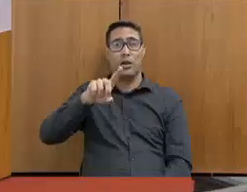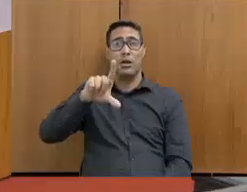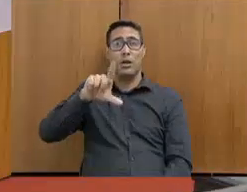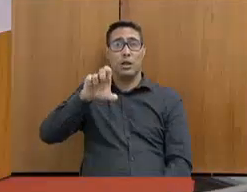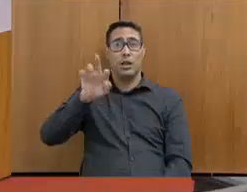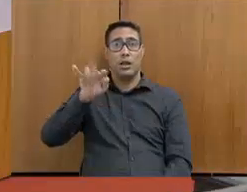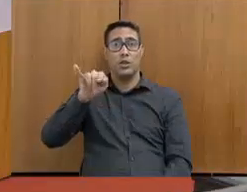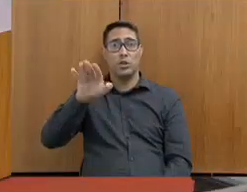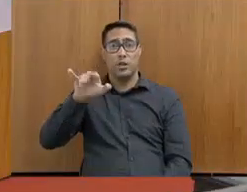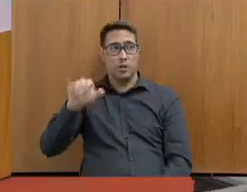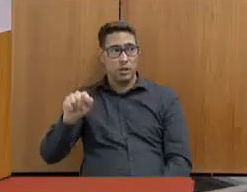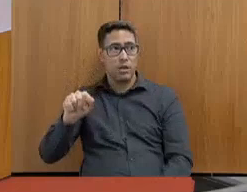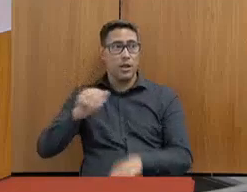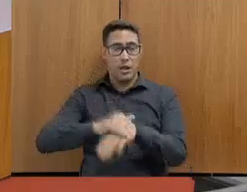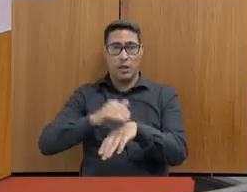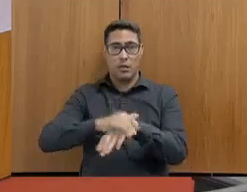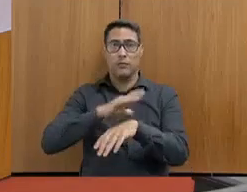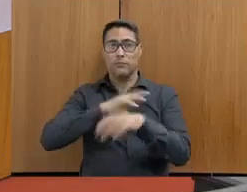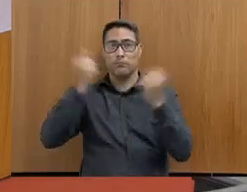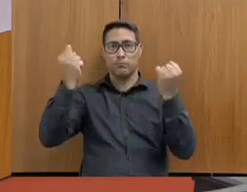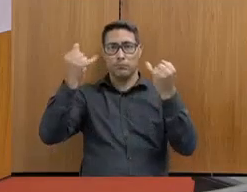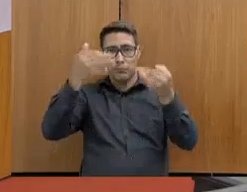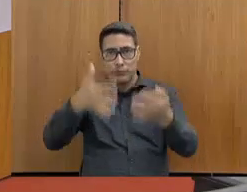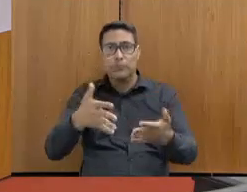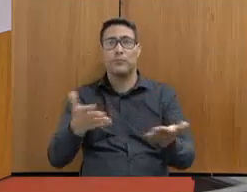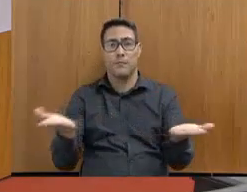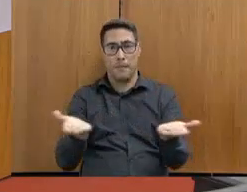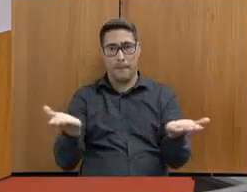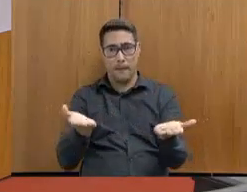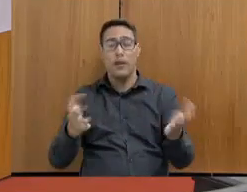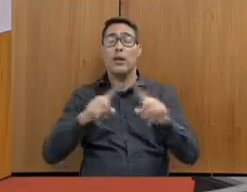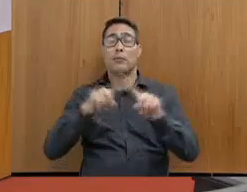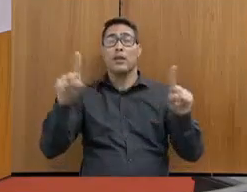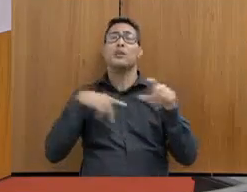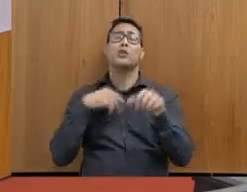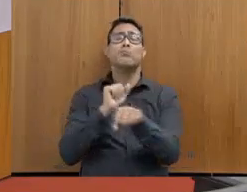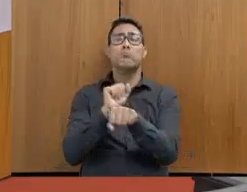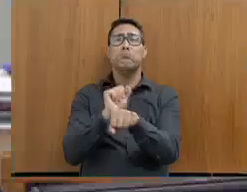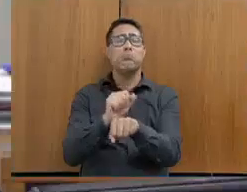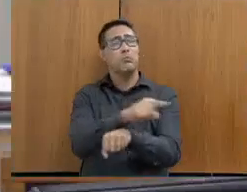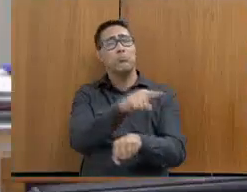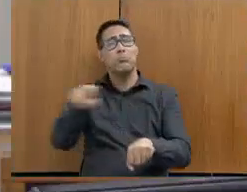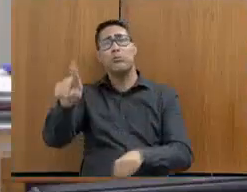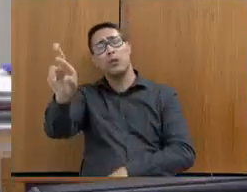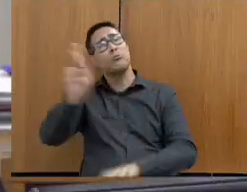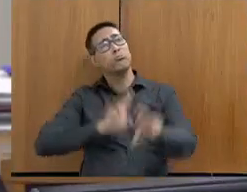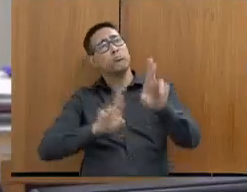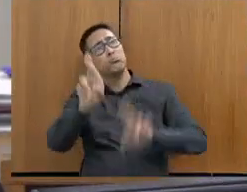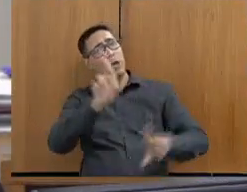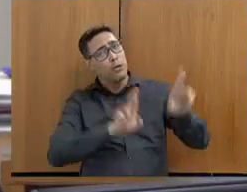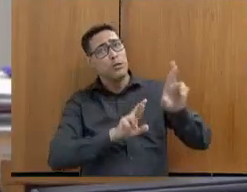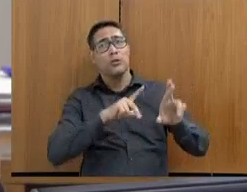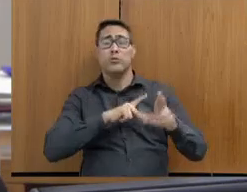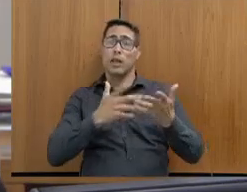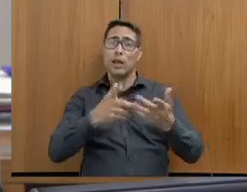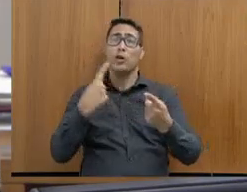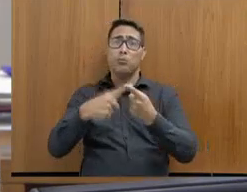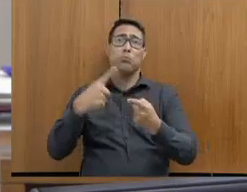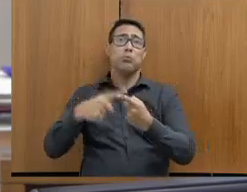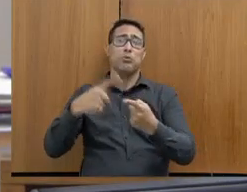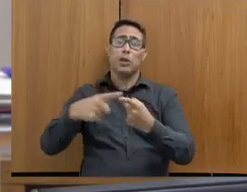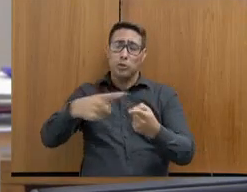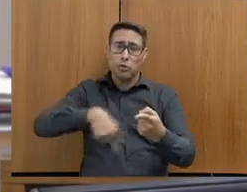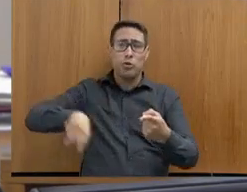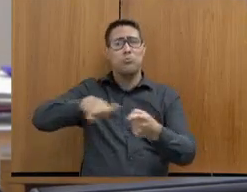iniciais desse Presidente e a gente espera que a senhora possa nos responder porque há um questionamento é um clamor